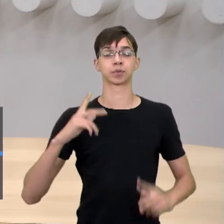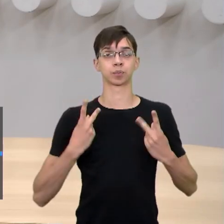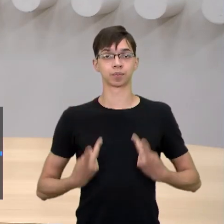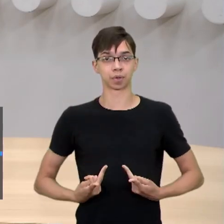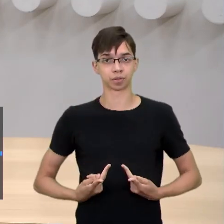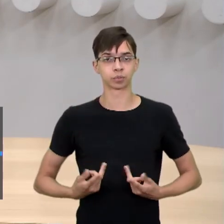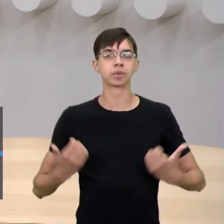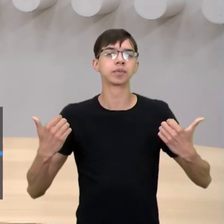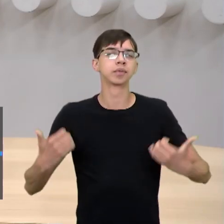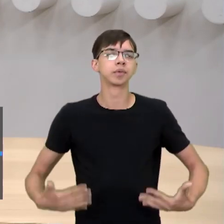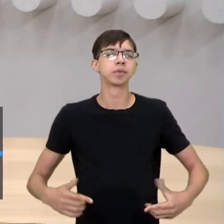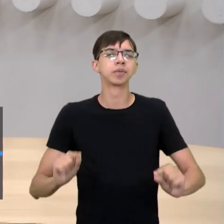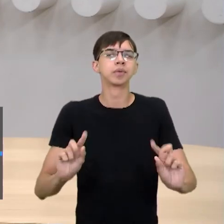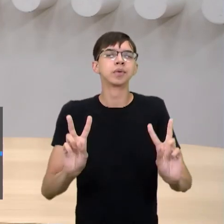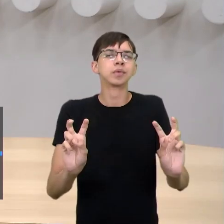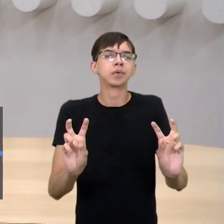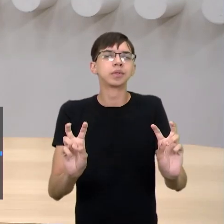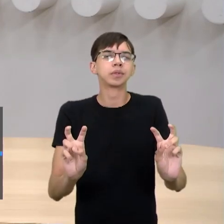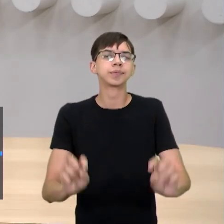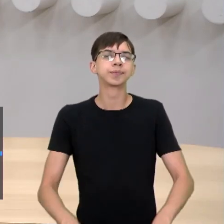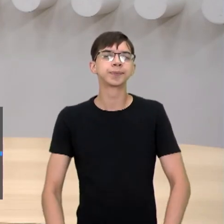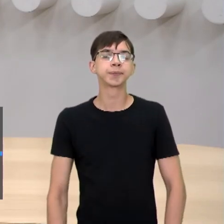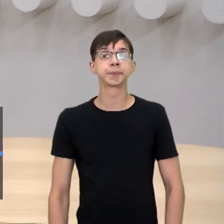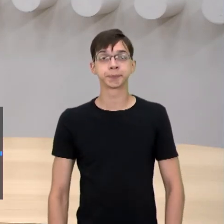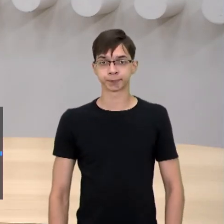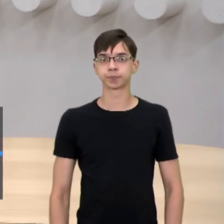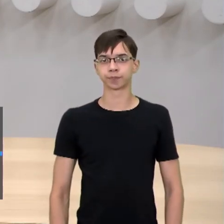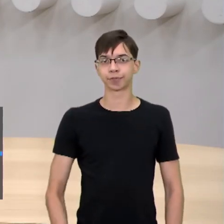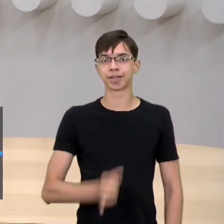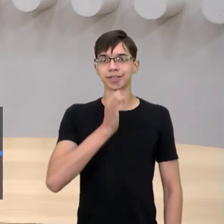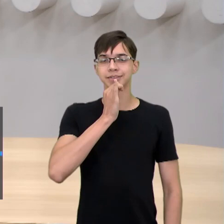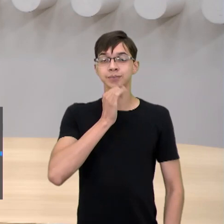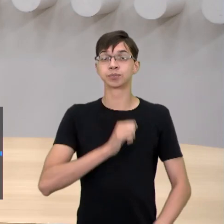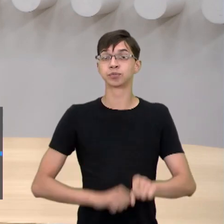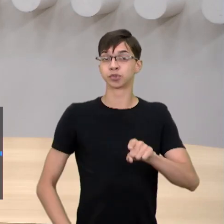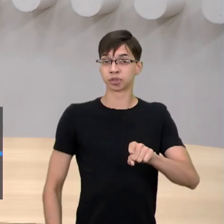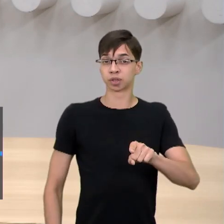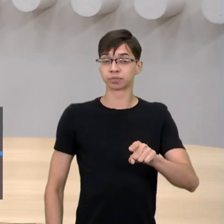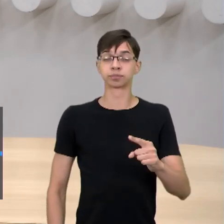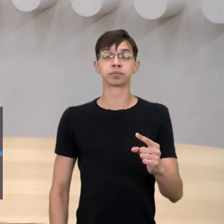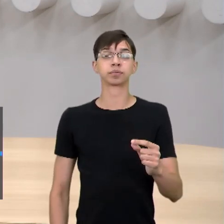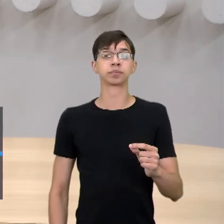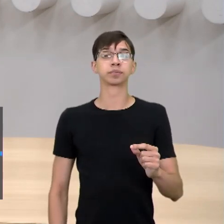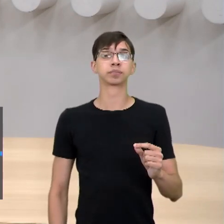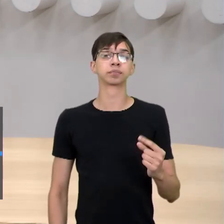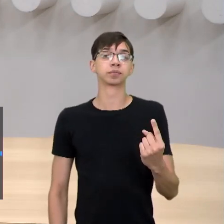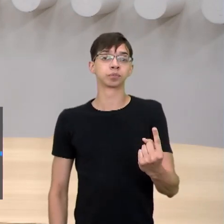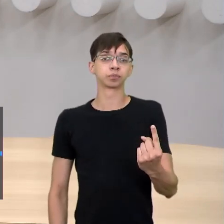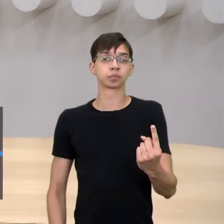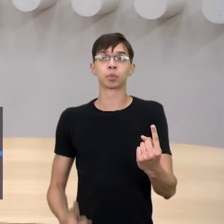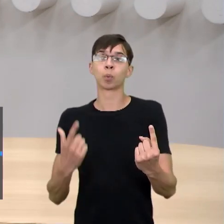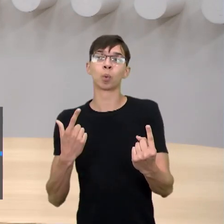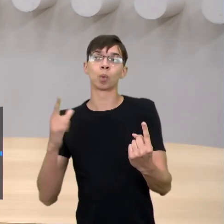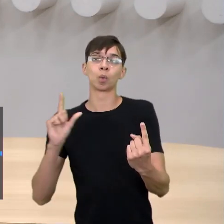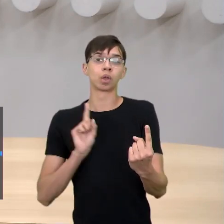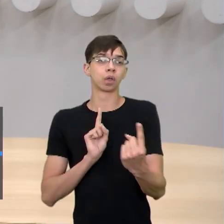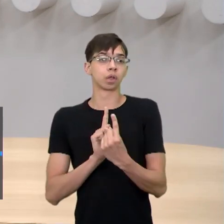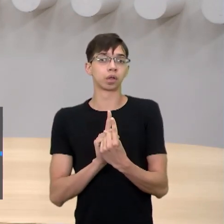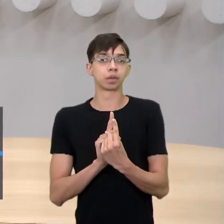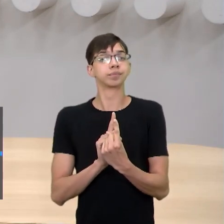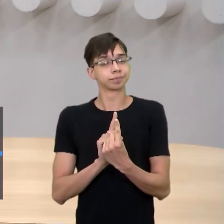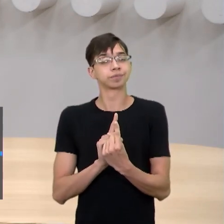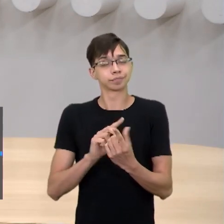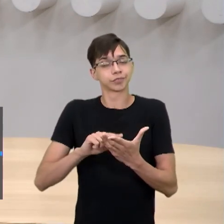falando aí do aspecto que, mesmo você e apenas outra pessoa, duas pessoinhas só, isso já é uma